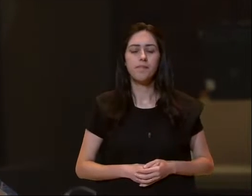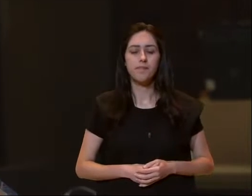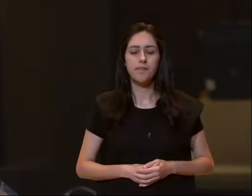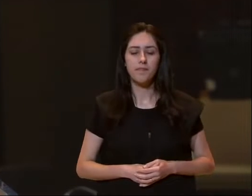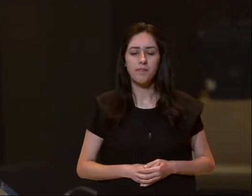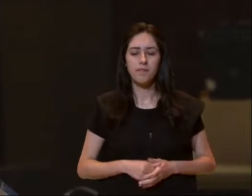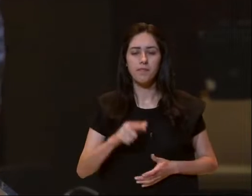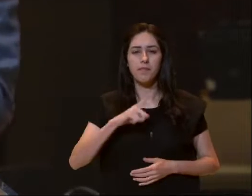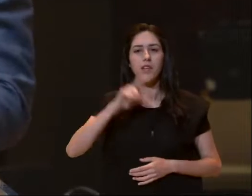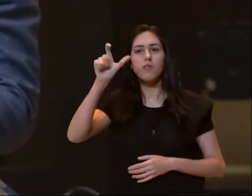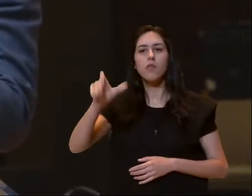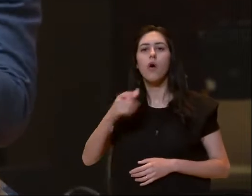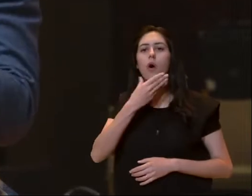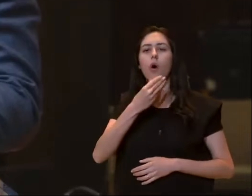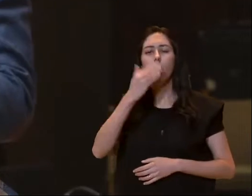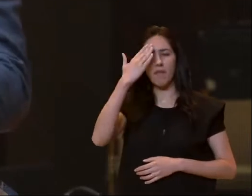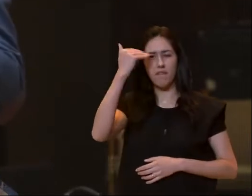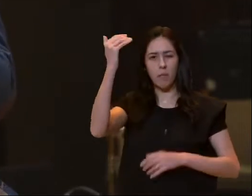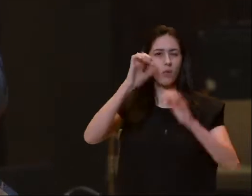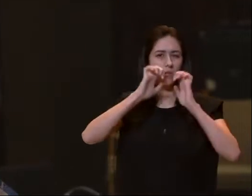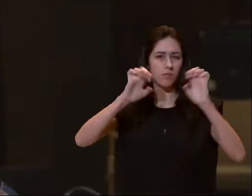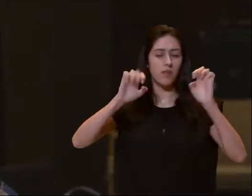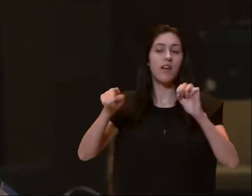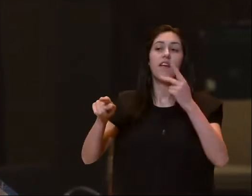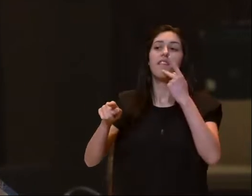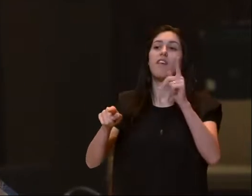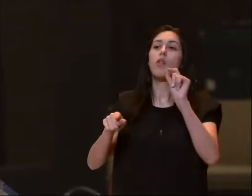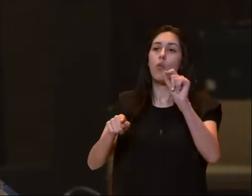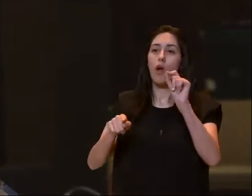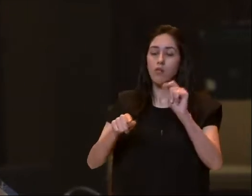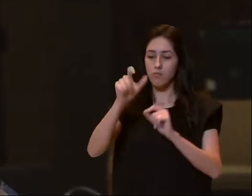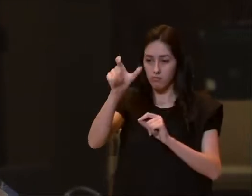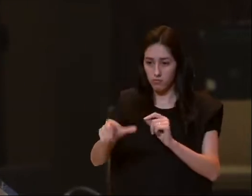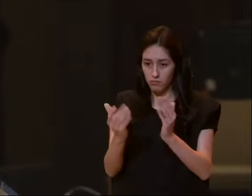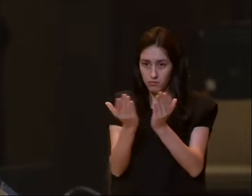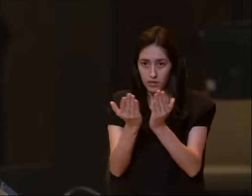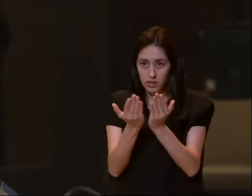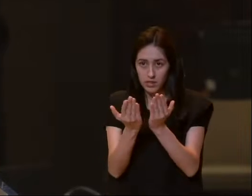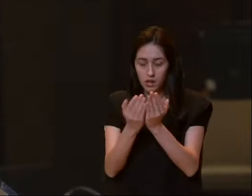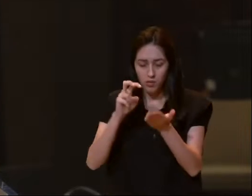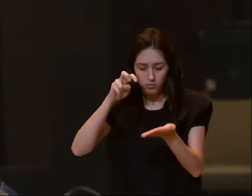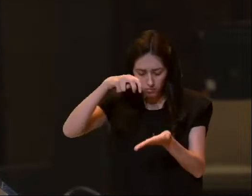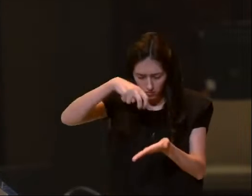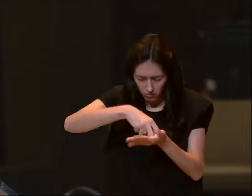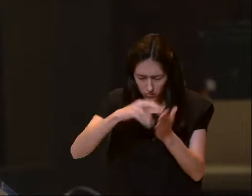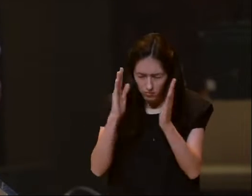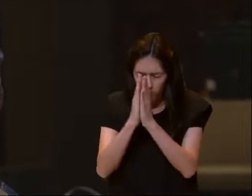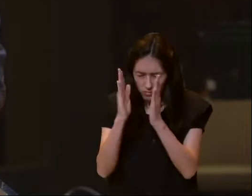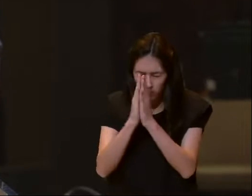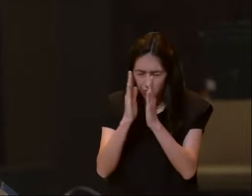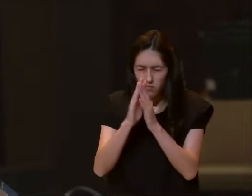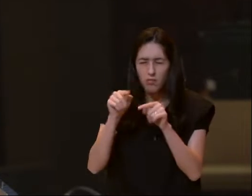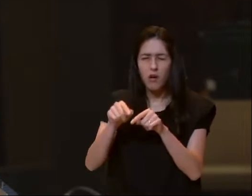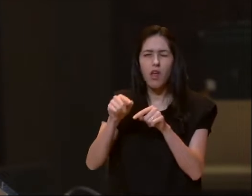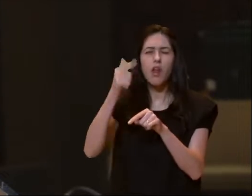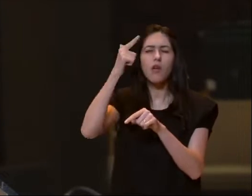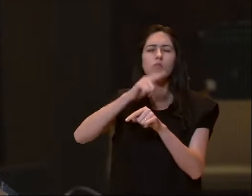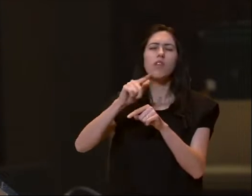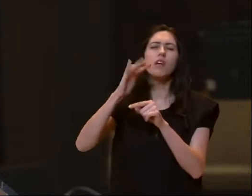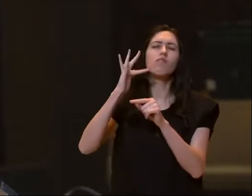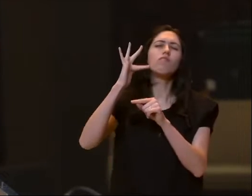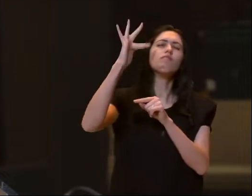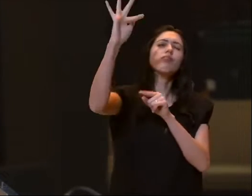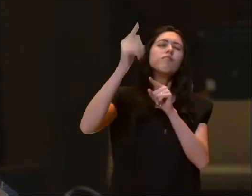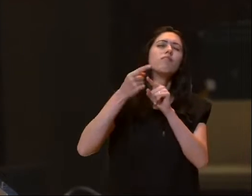evangelista famoso, ele vai dizer que um cristão de joelhos, ele enxerga mais longe do que um filósofo na ponta dos